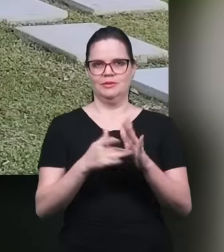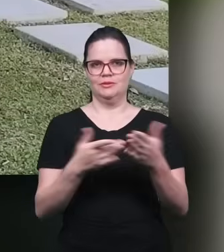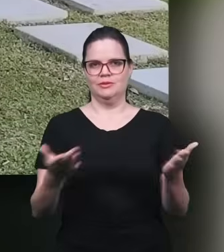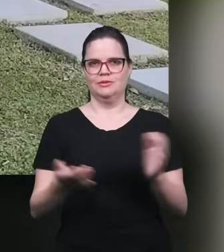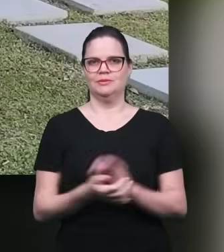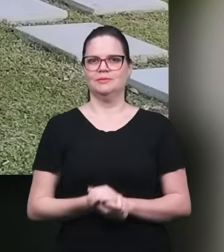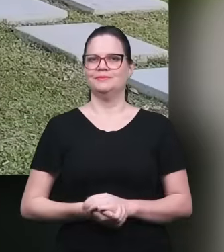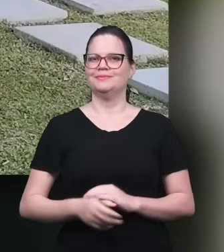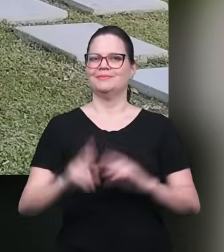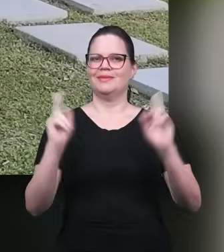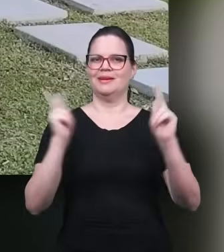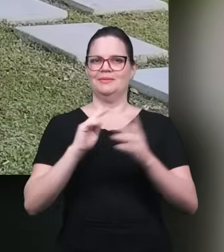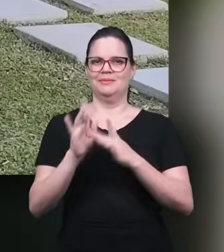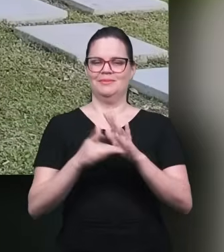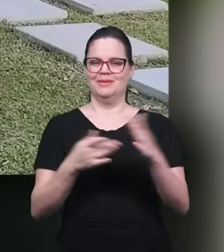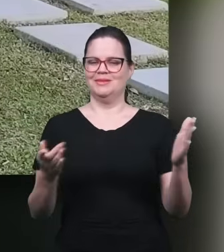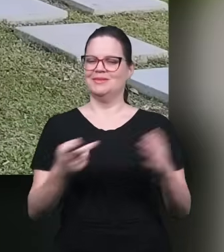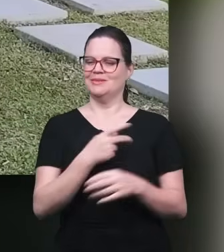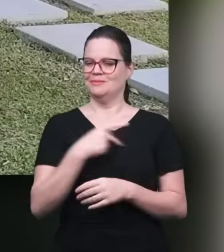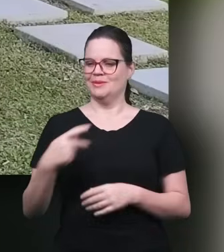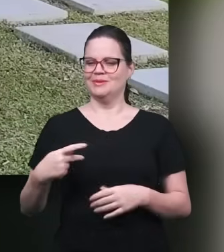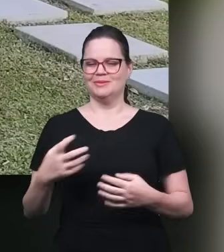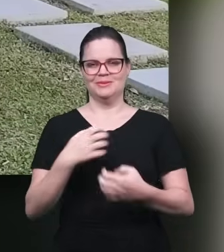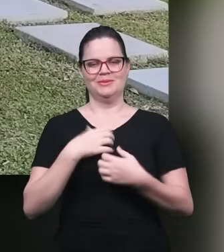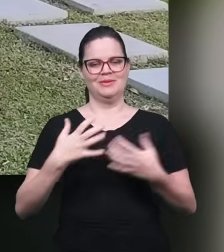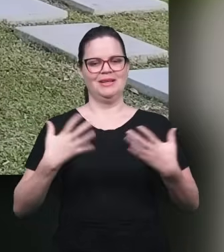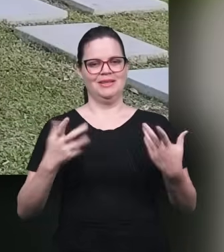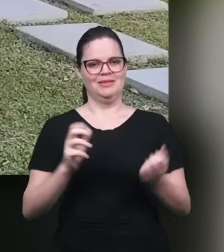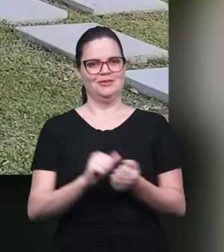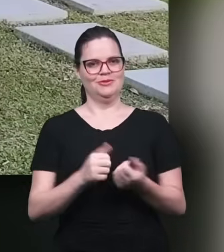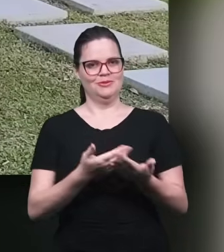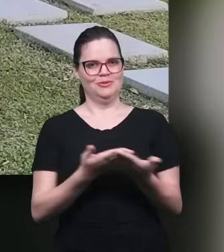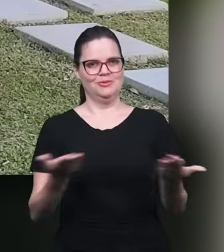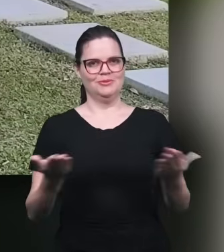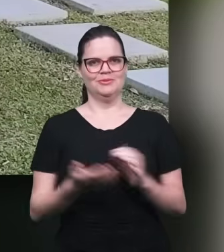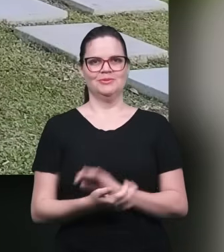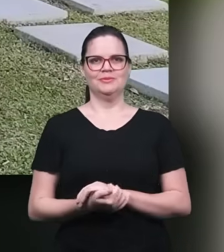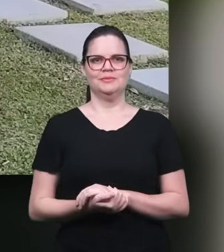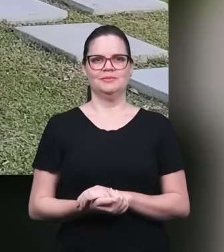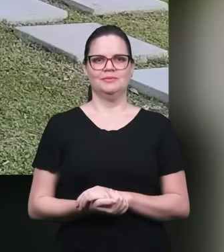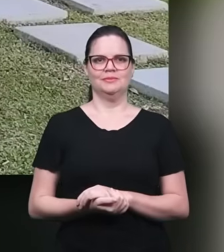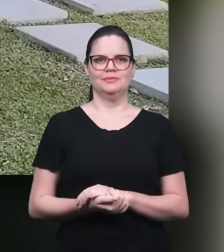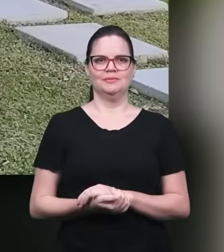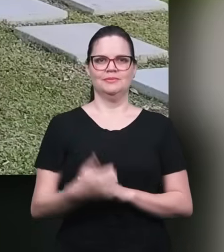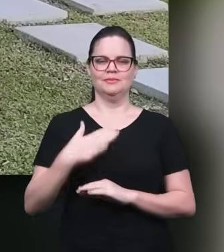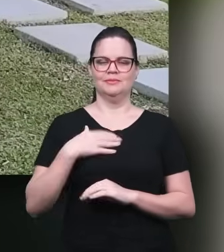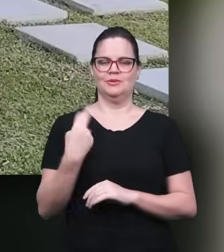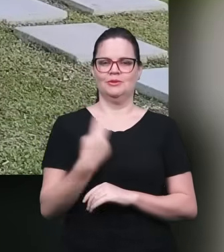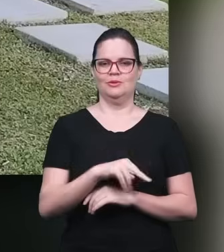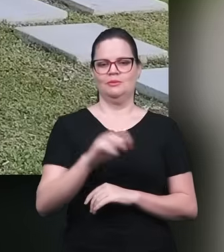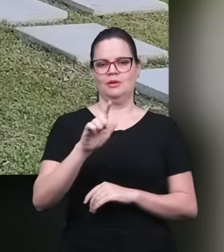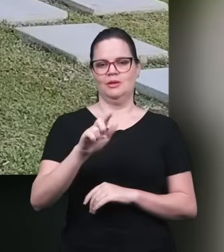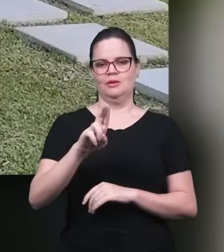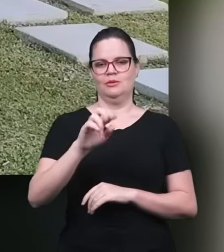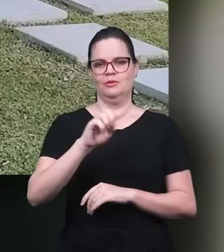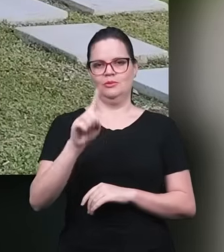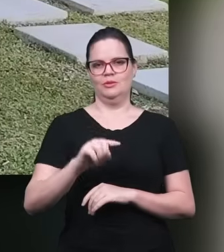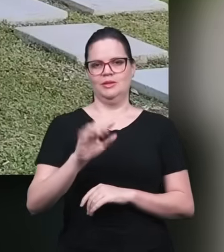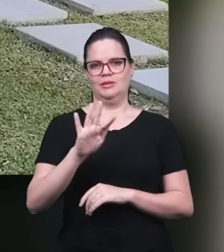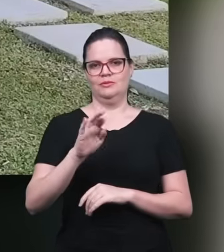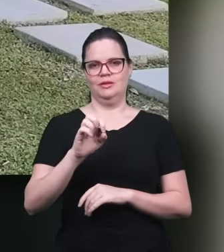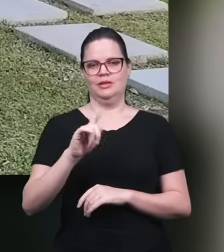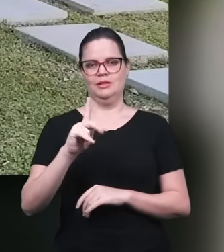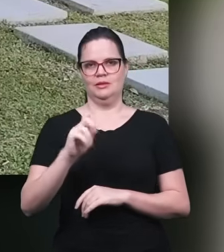Paz do Senhor, pastor Márcio. Que alegria estar aqui com o Senhor, revê-lo. Meu nome é Luiz Felipe, minha esposa